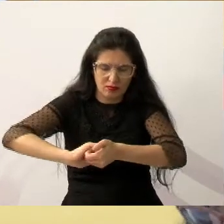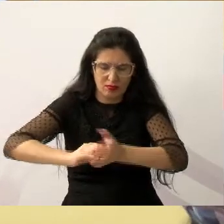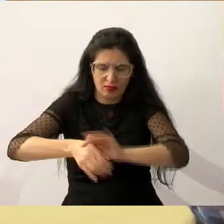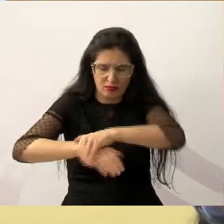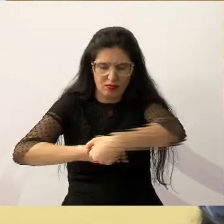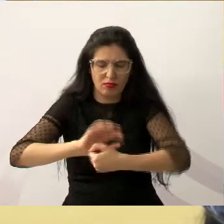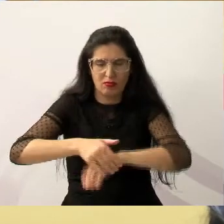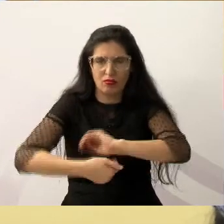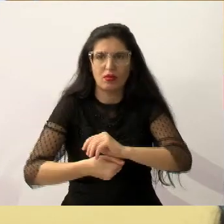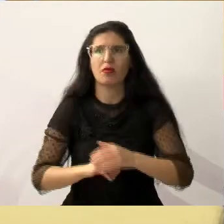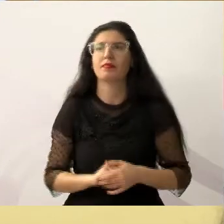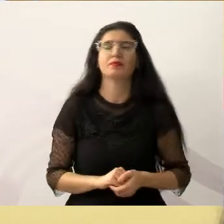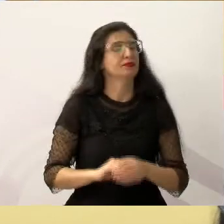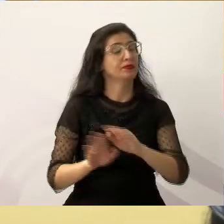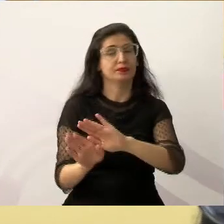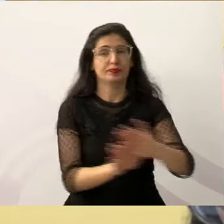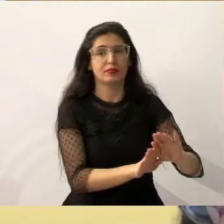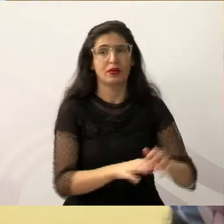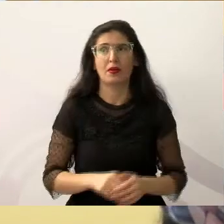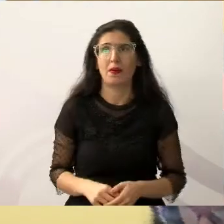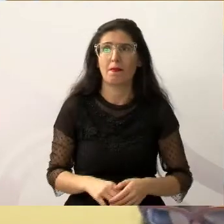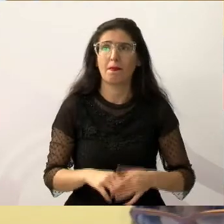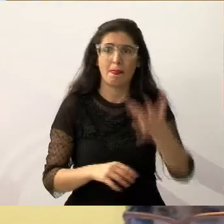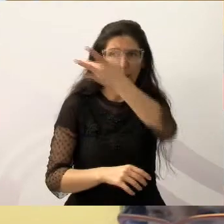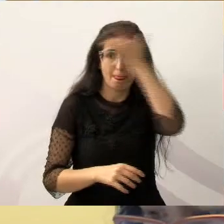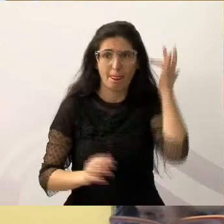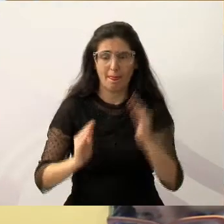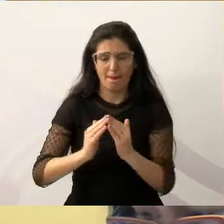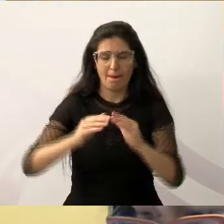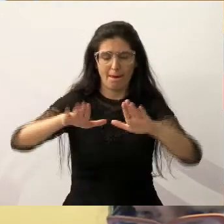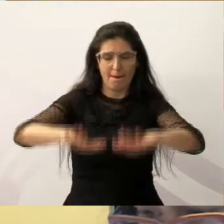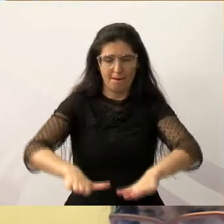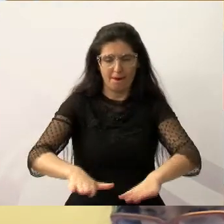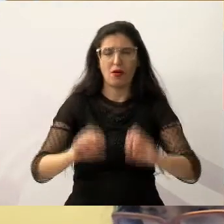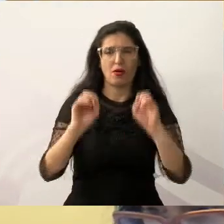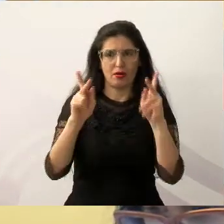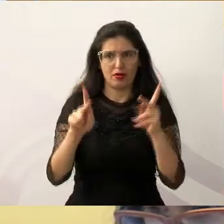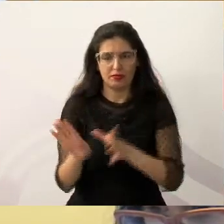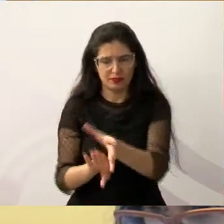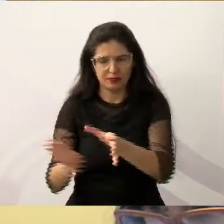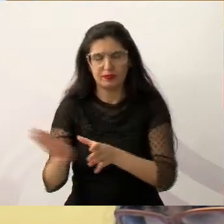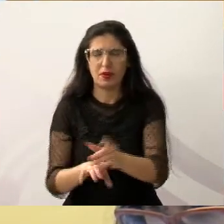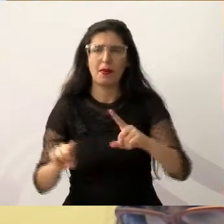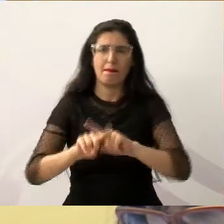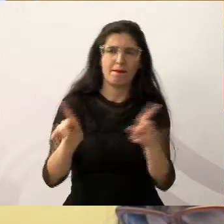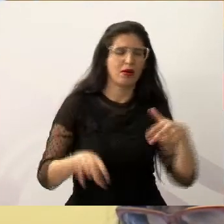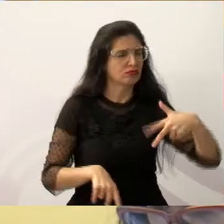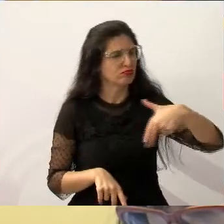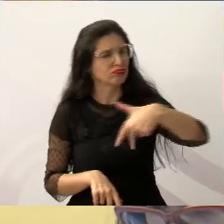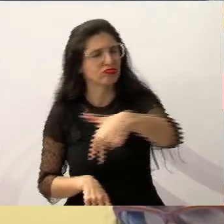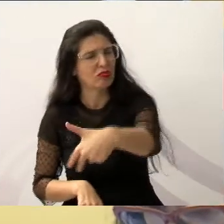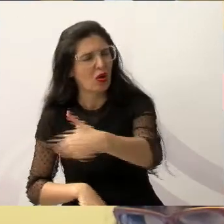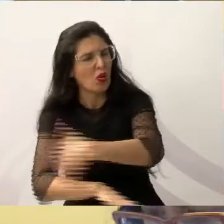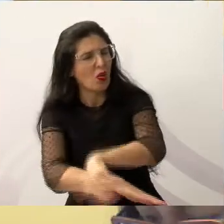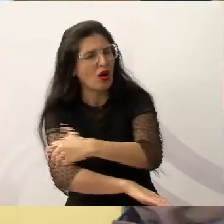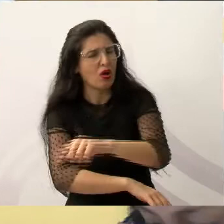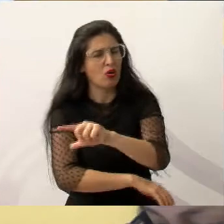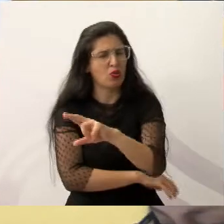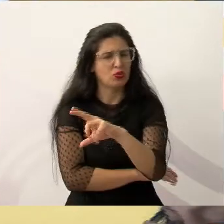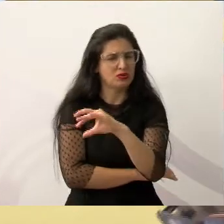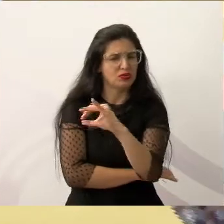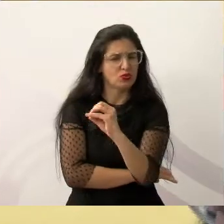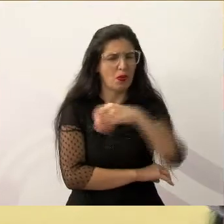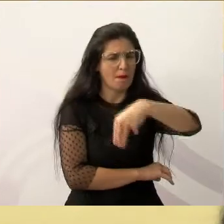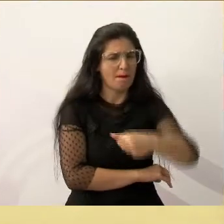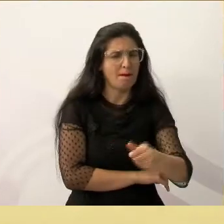maior de isolamento social, ainda a gente vai na rua, por exemplo, lá no Lúcio Malta, tem muita gente fora da cidade.